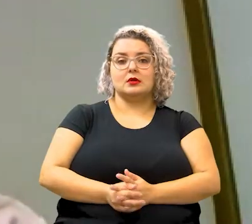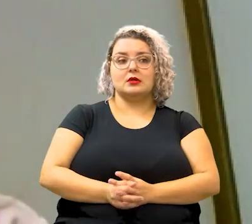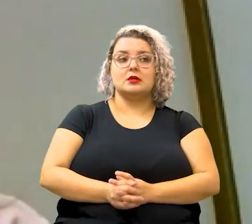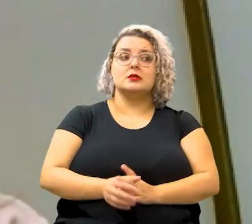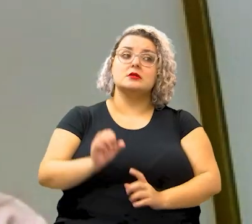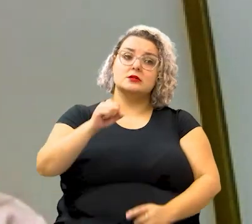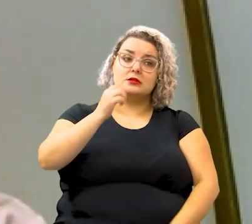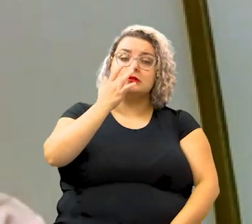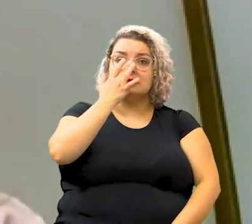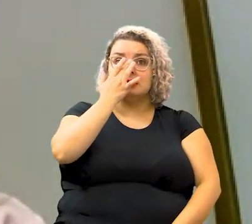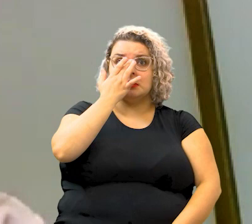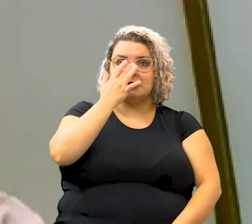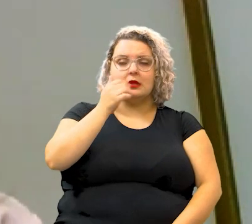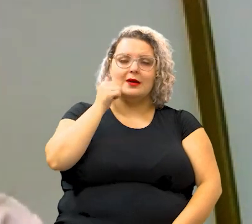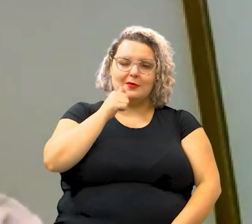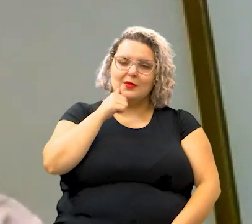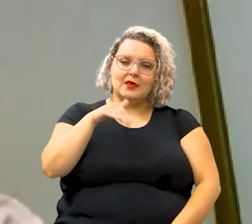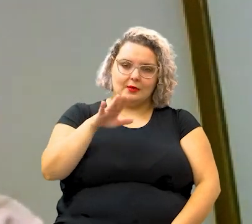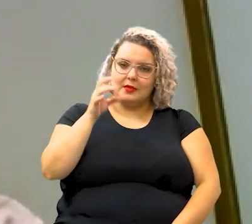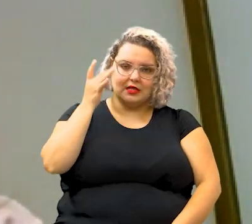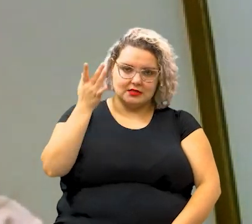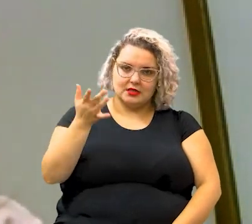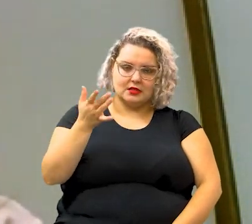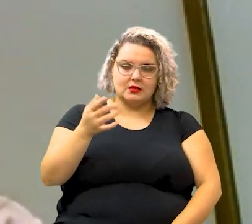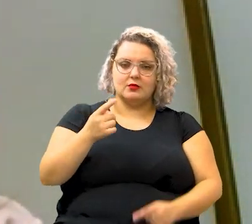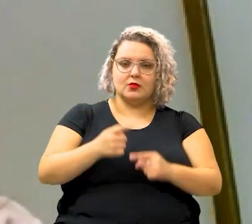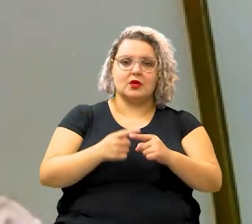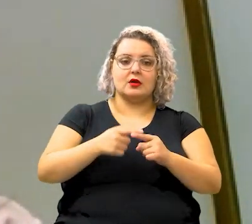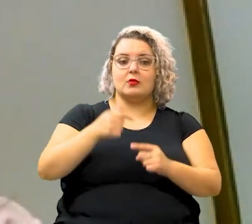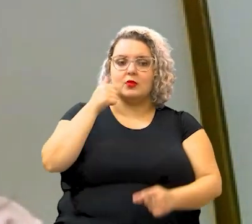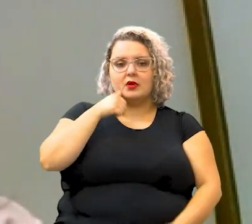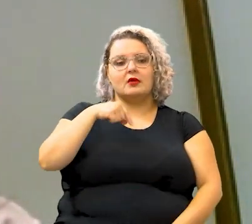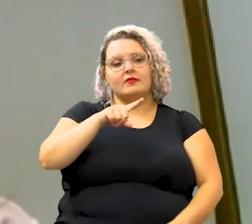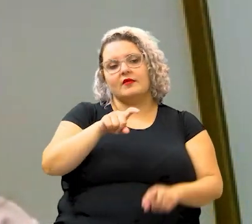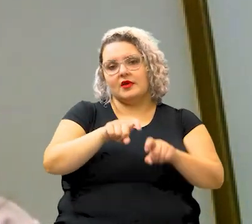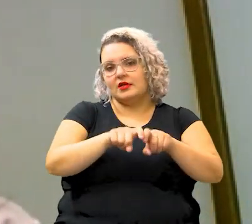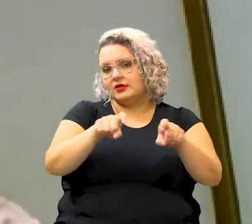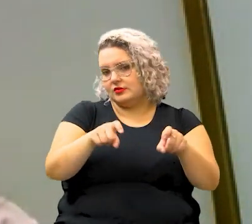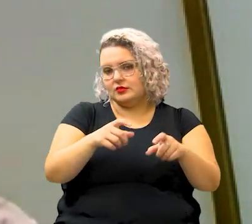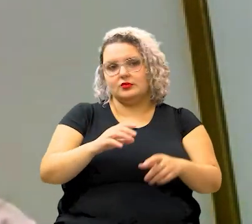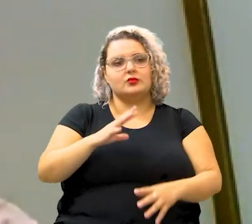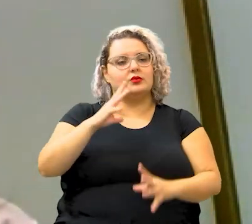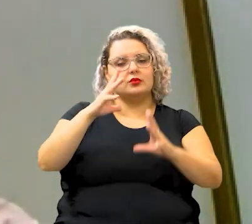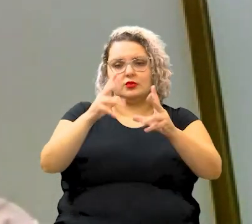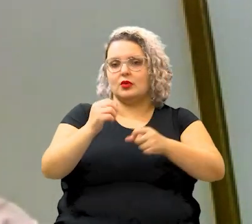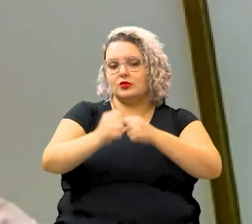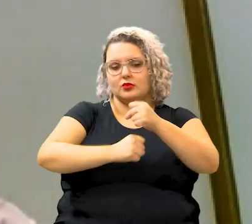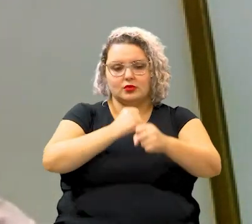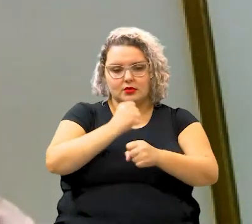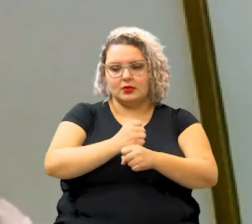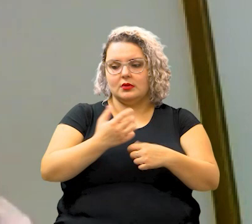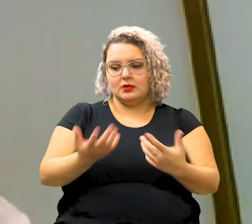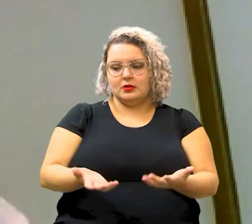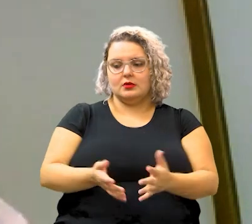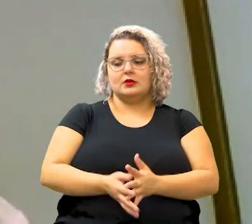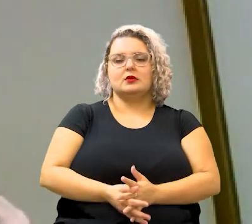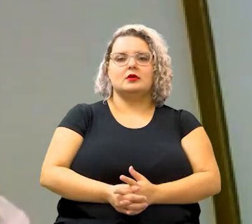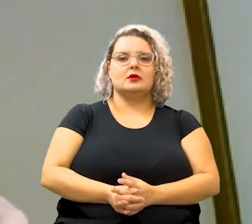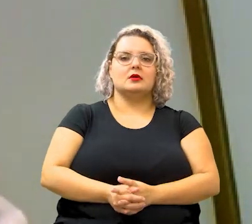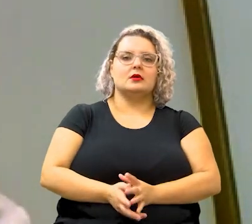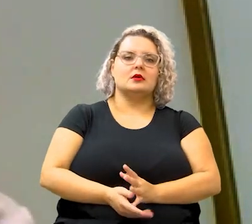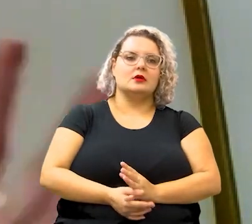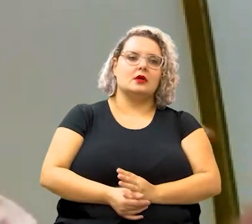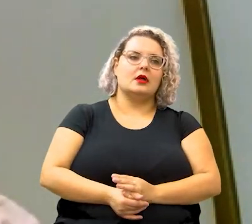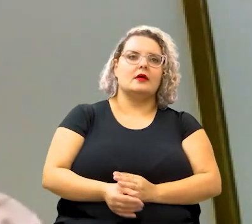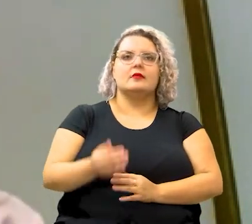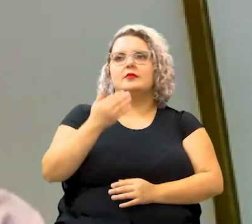Sim, acho que assim, as mulheres é mais fácil, né? Porque mulher normalmente vai no ginecologista todo ano e o ginecologista se encarrega de